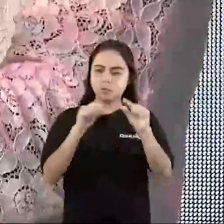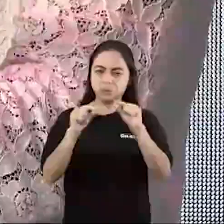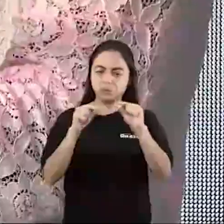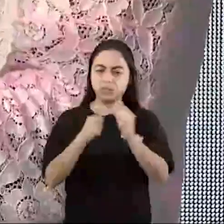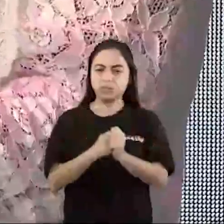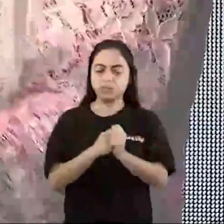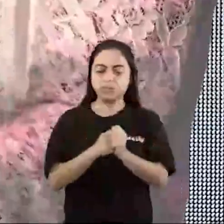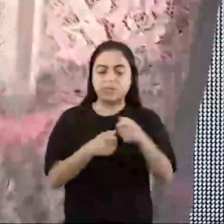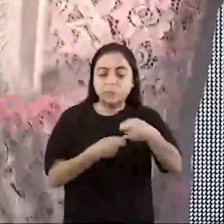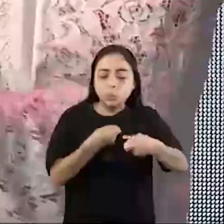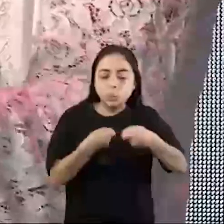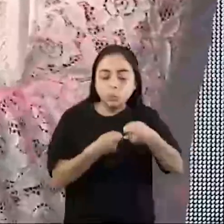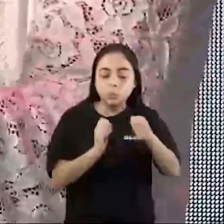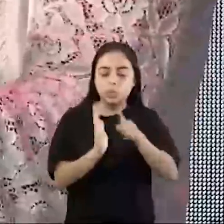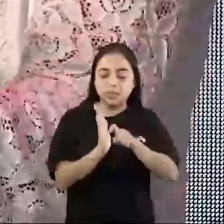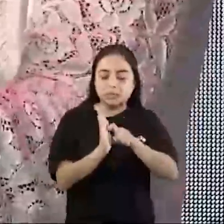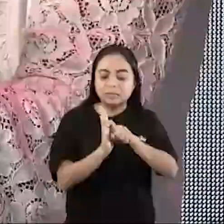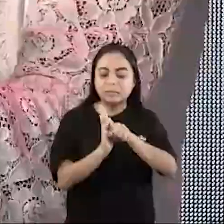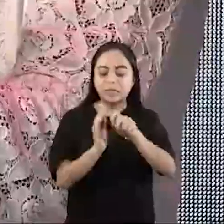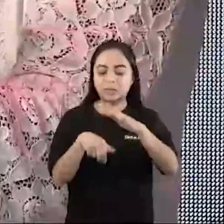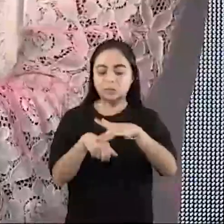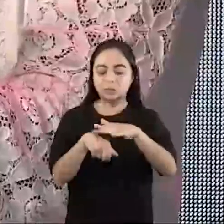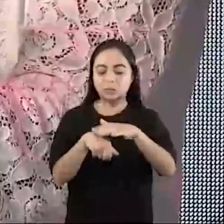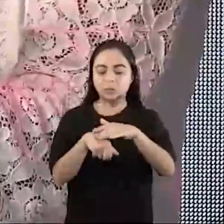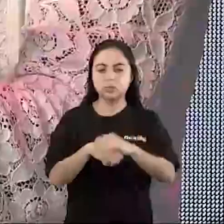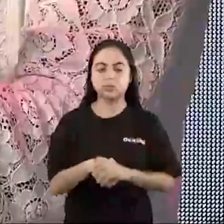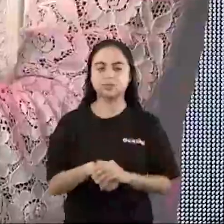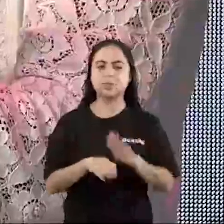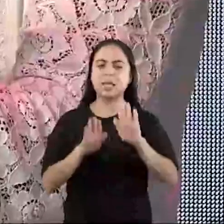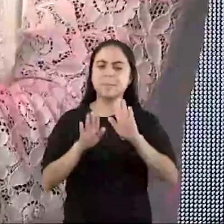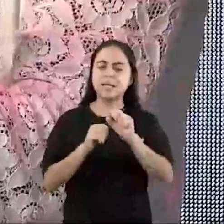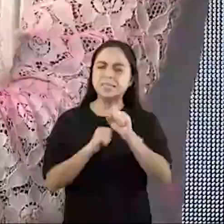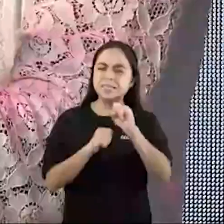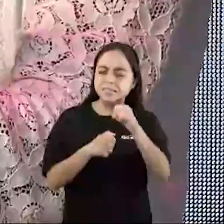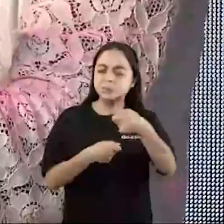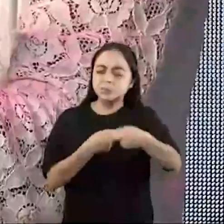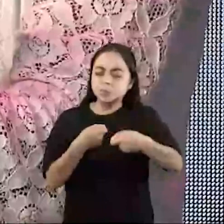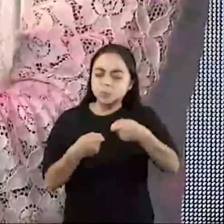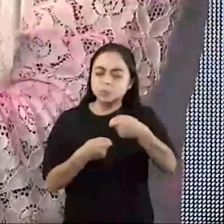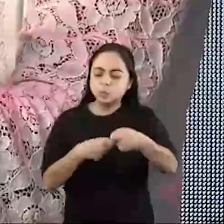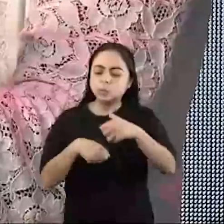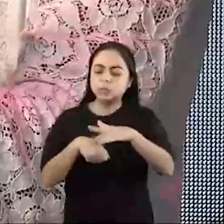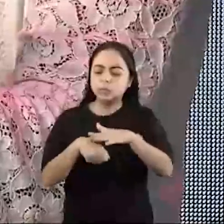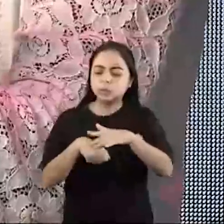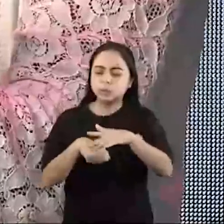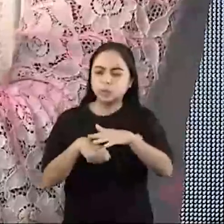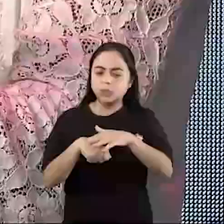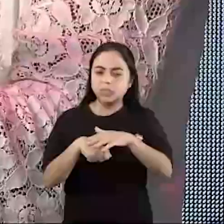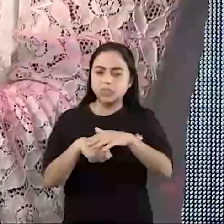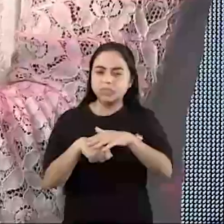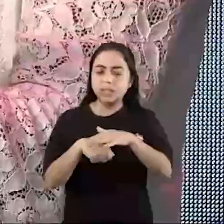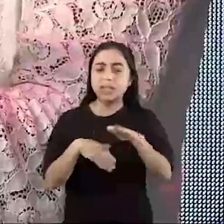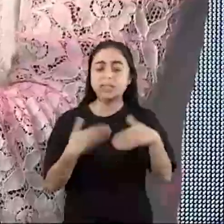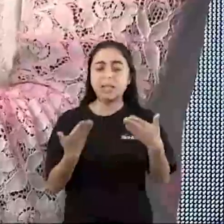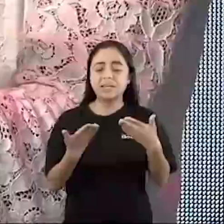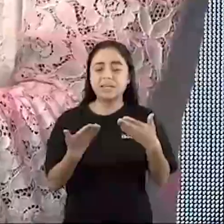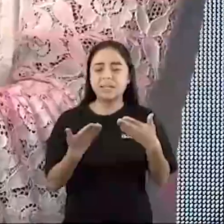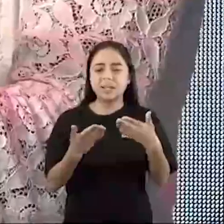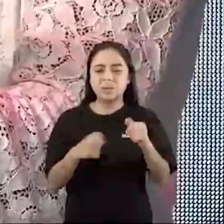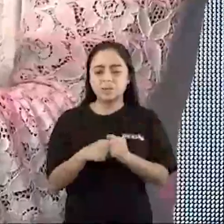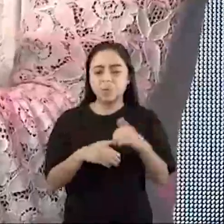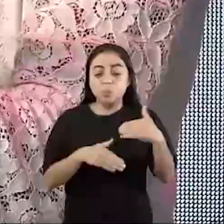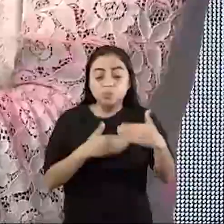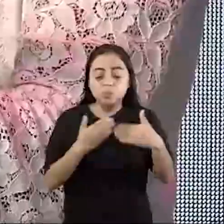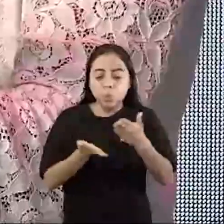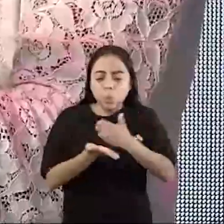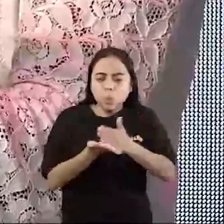vamos controlar as infecções. Muito bem. Só que mesmo controlando as infecções, quem está desencadeando elas? Uma vez